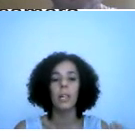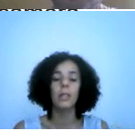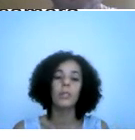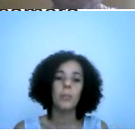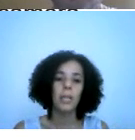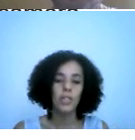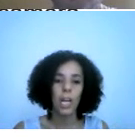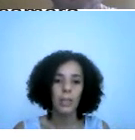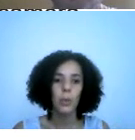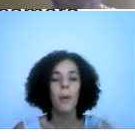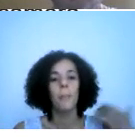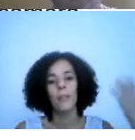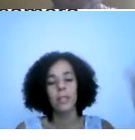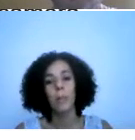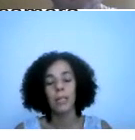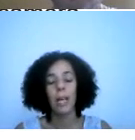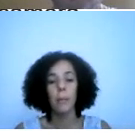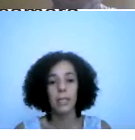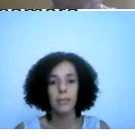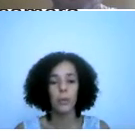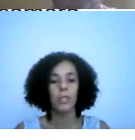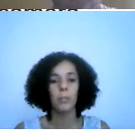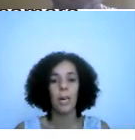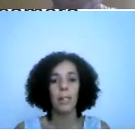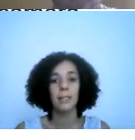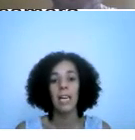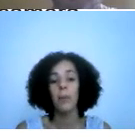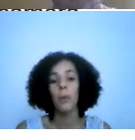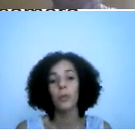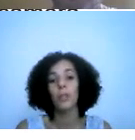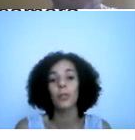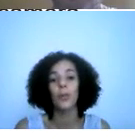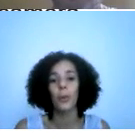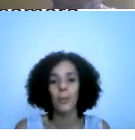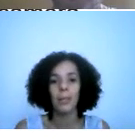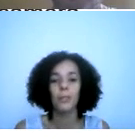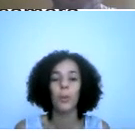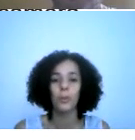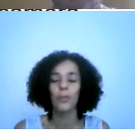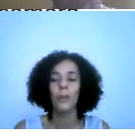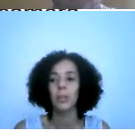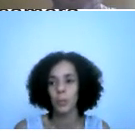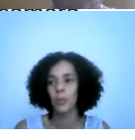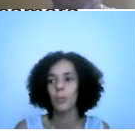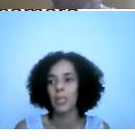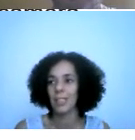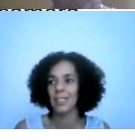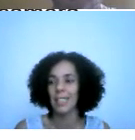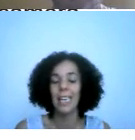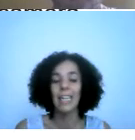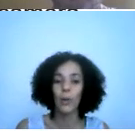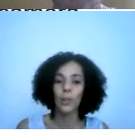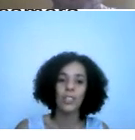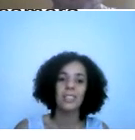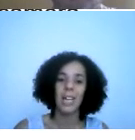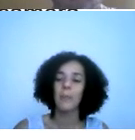não tinha se planejado para fazer a repatriação dos animais, e acabou que os animais foram soltos novamente no mesmo ambiente.